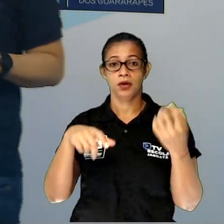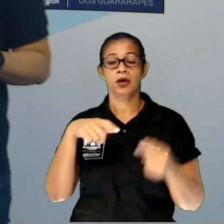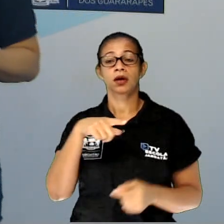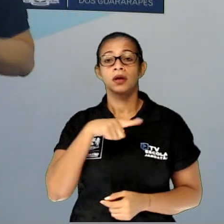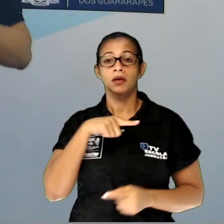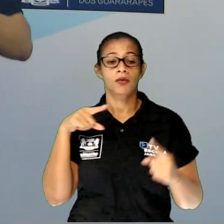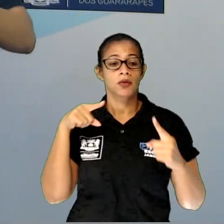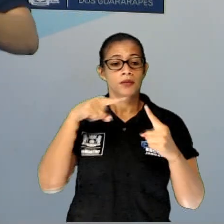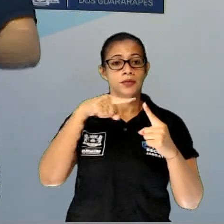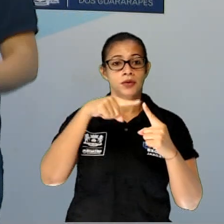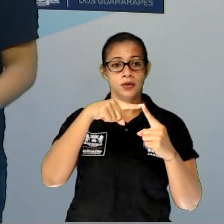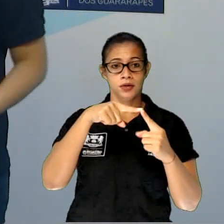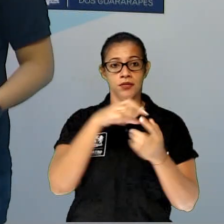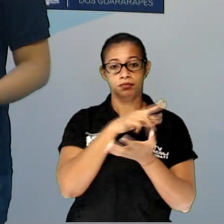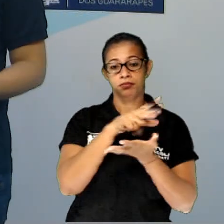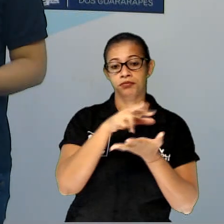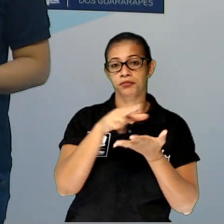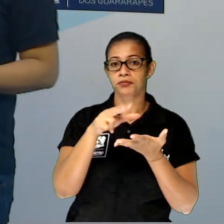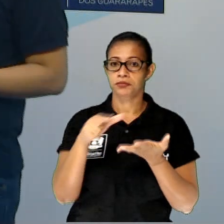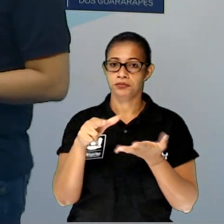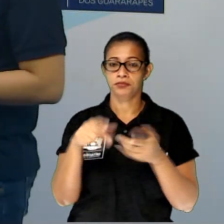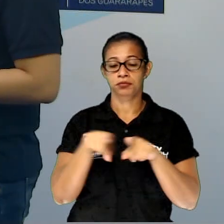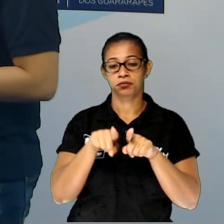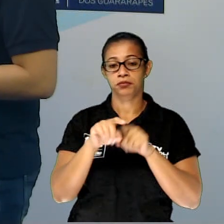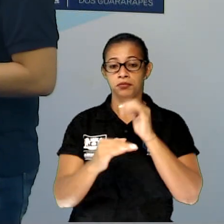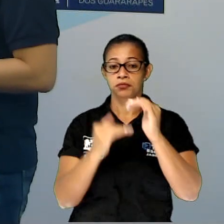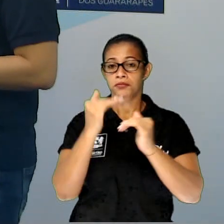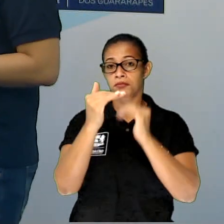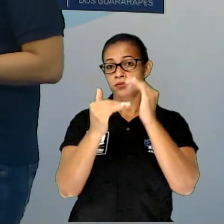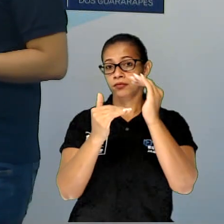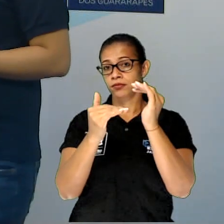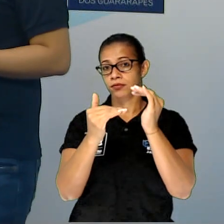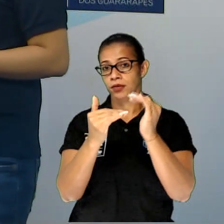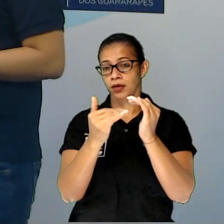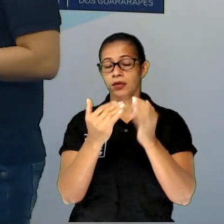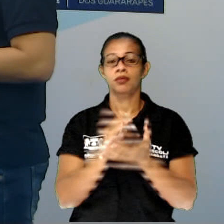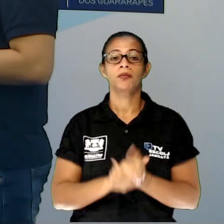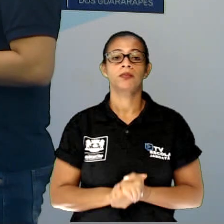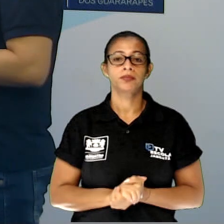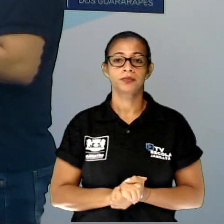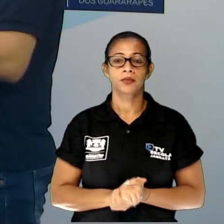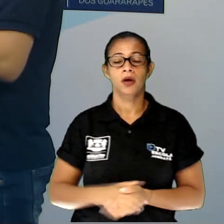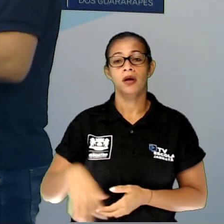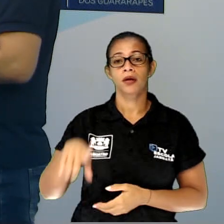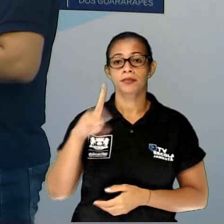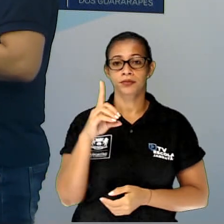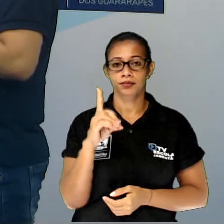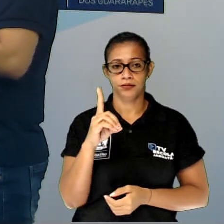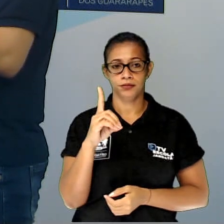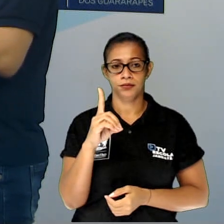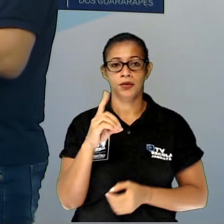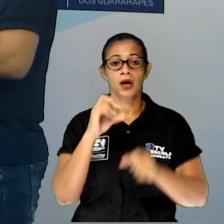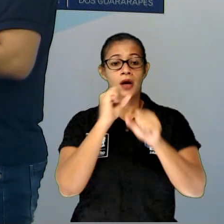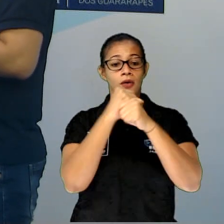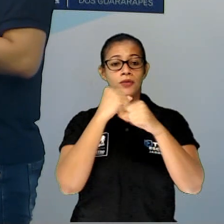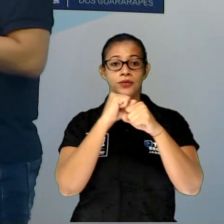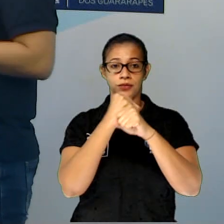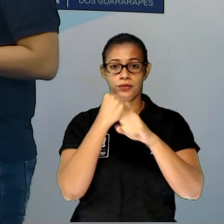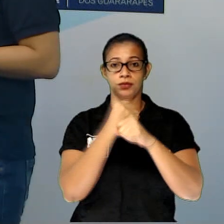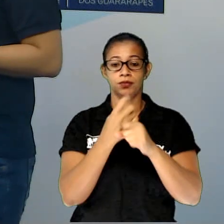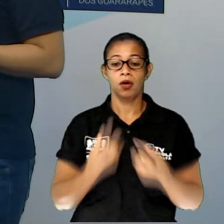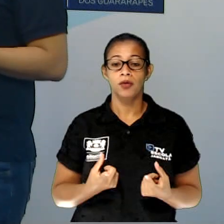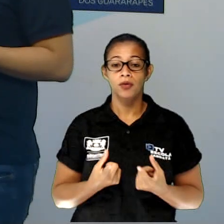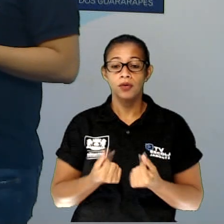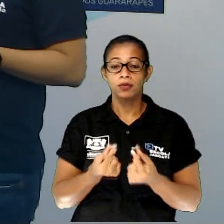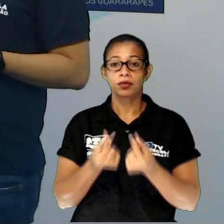estimular a interiorização do desenvolvimento. E, por fim, a letra D. A construção e o investimento em